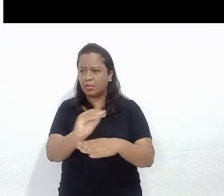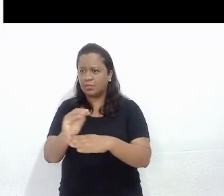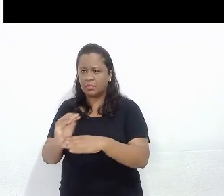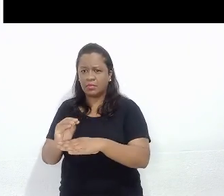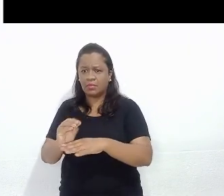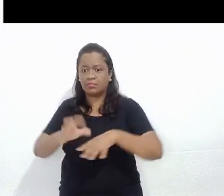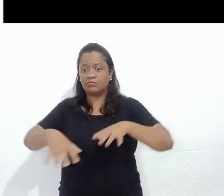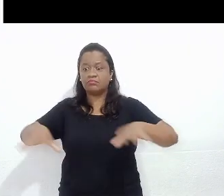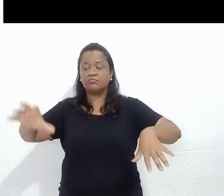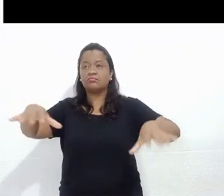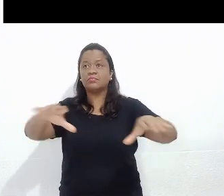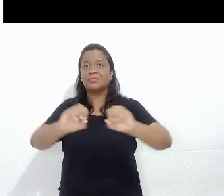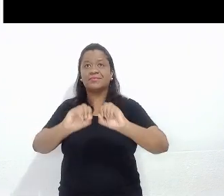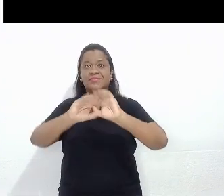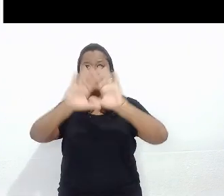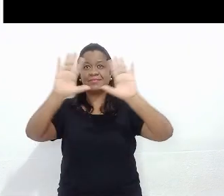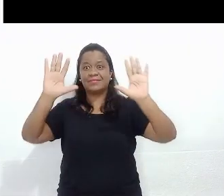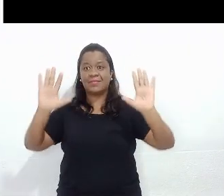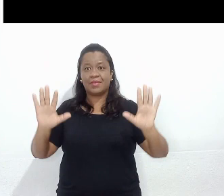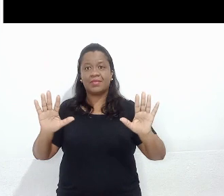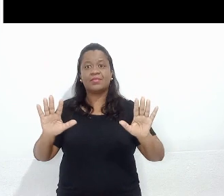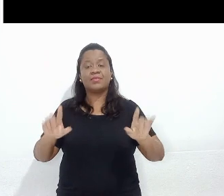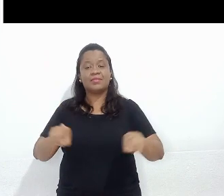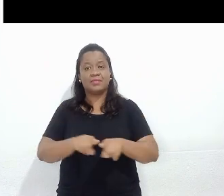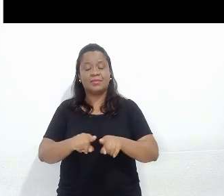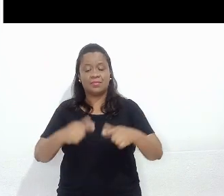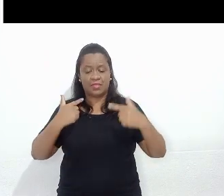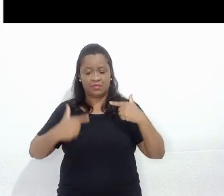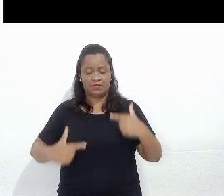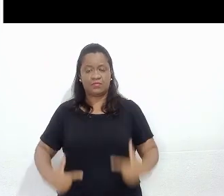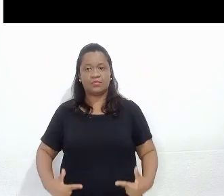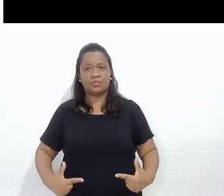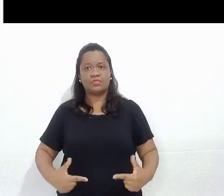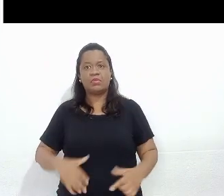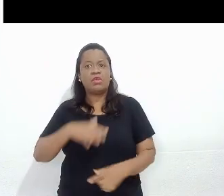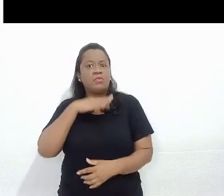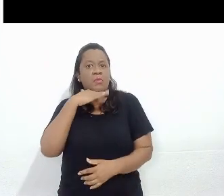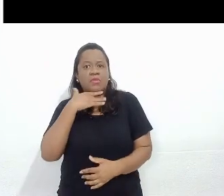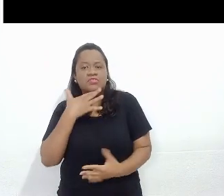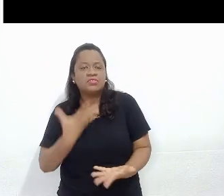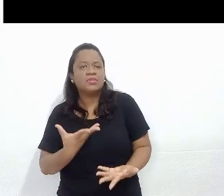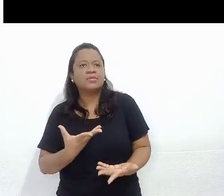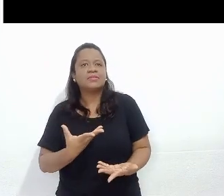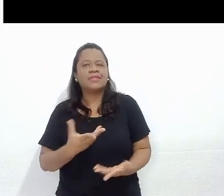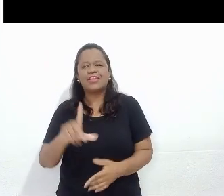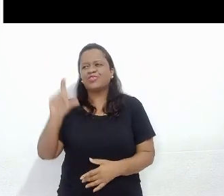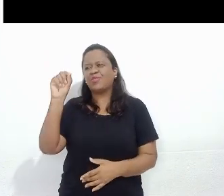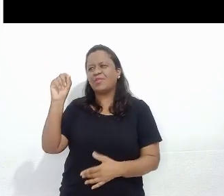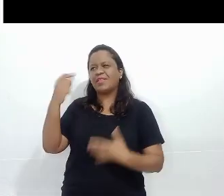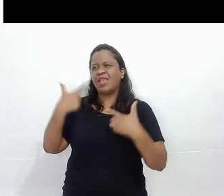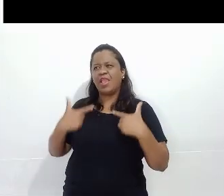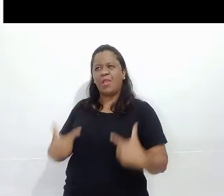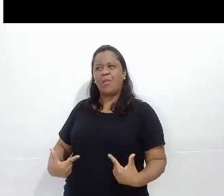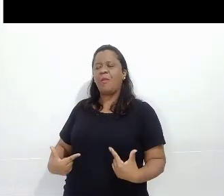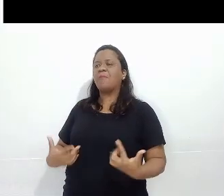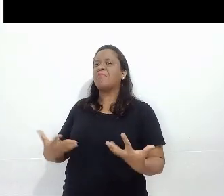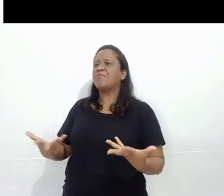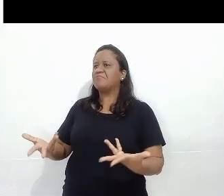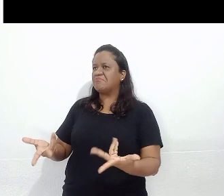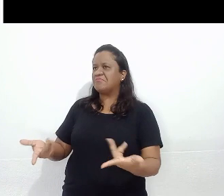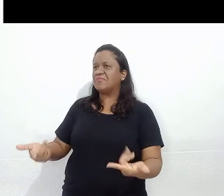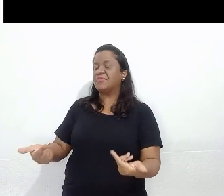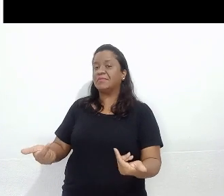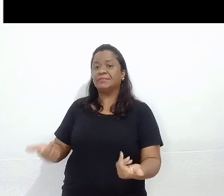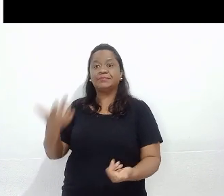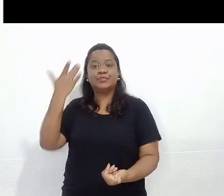na aula de direção, né? Porque não adianta só o cara decidir, essa roupa vai ficar maravilhosa, se ele não sabe também